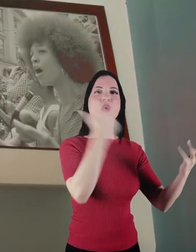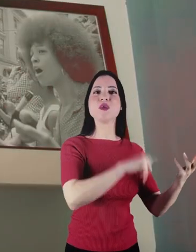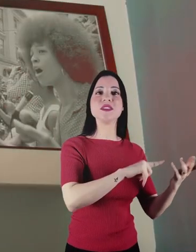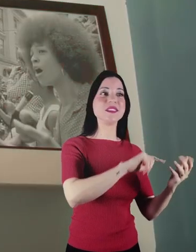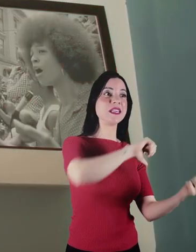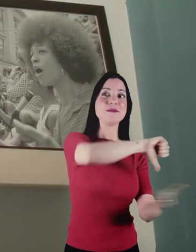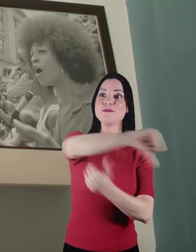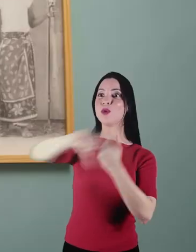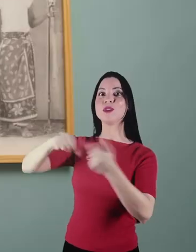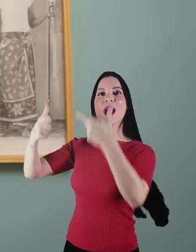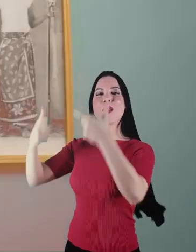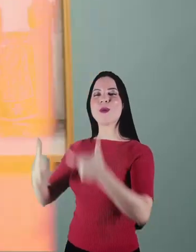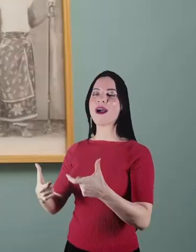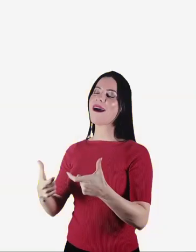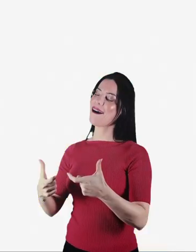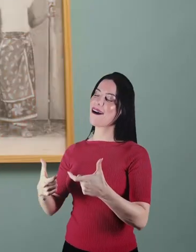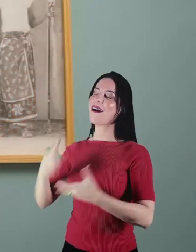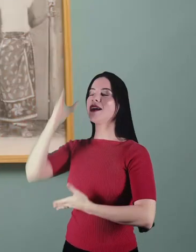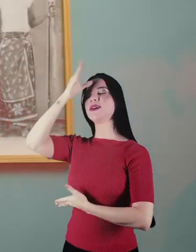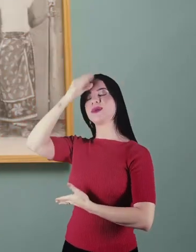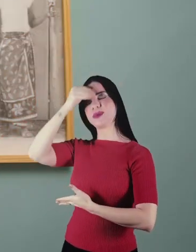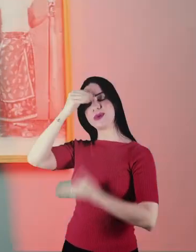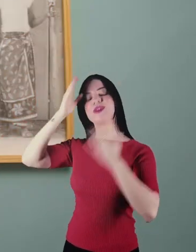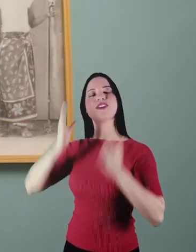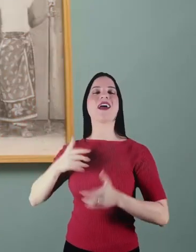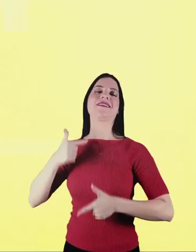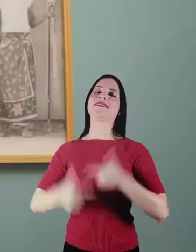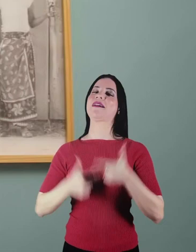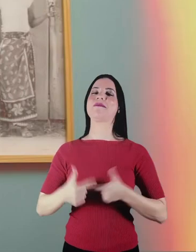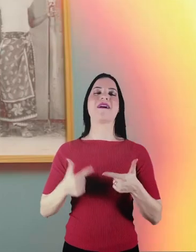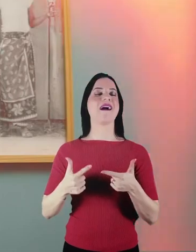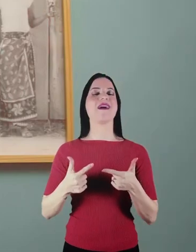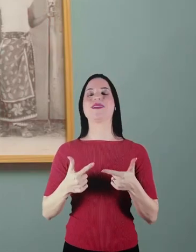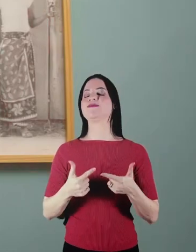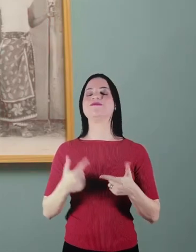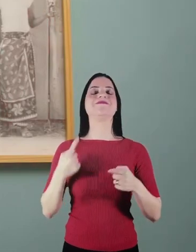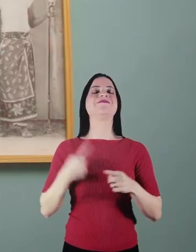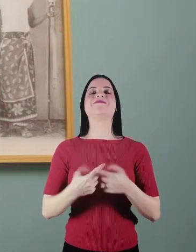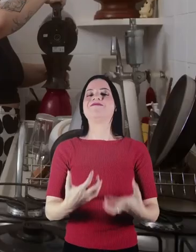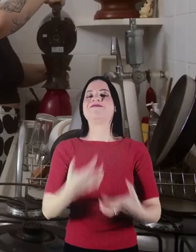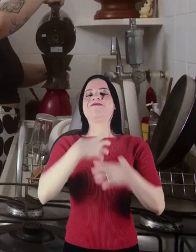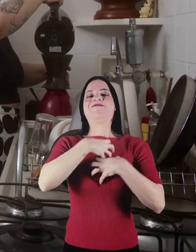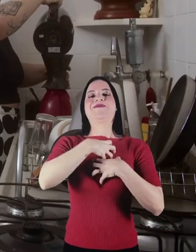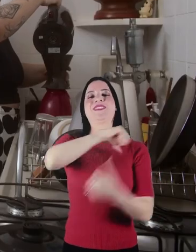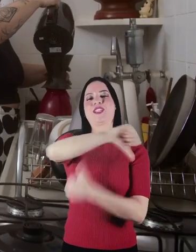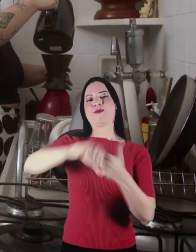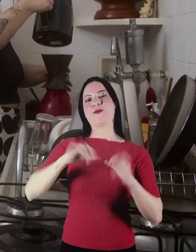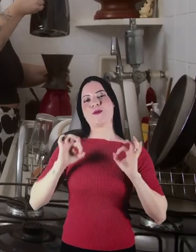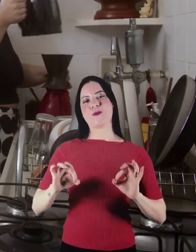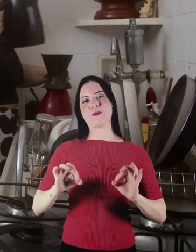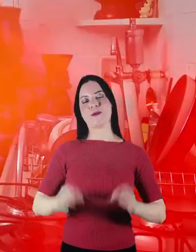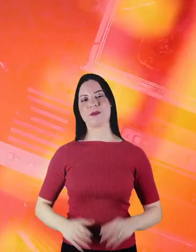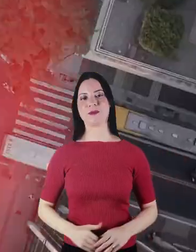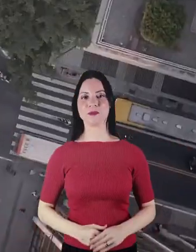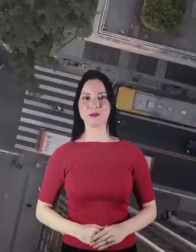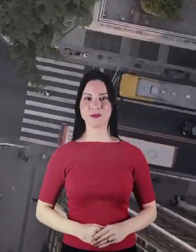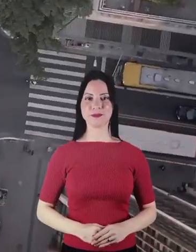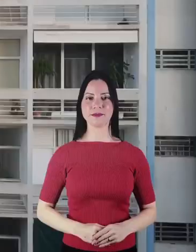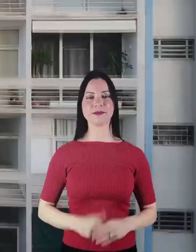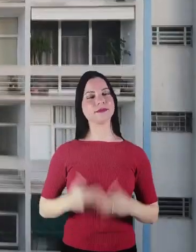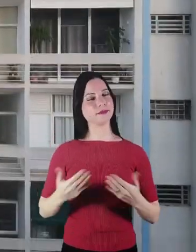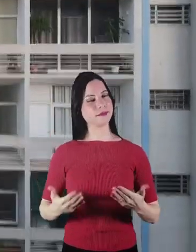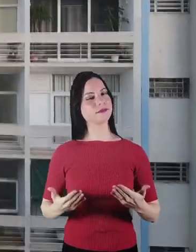de violência e tá em outro lugar, pra gente já fez o nosso trabalho de vida, assim, porque é muito transformador.